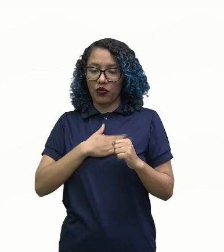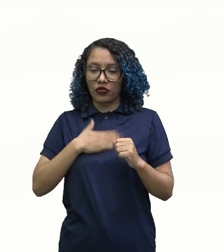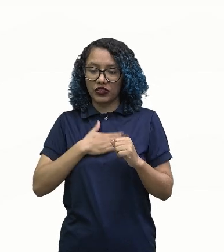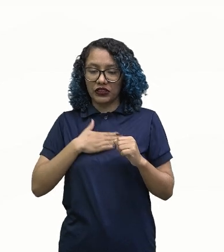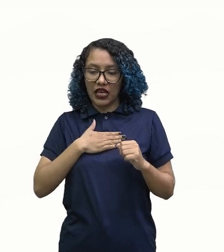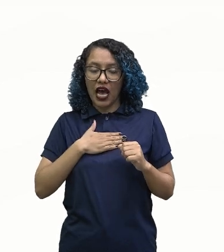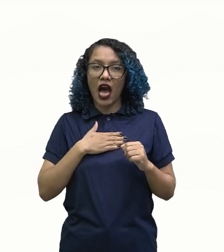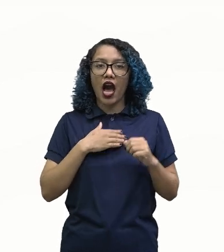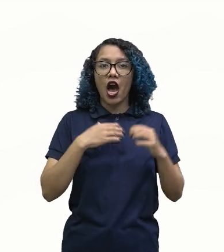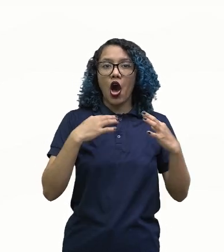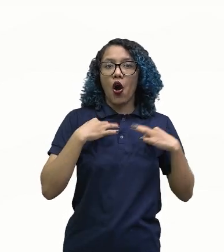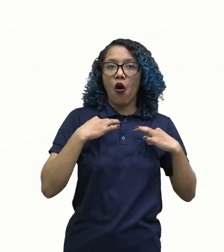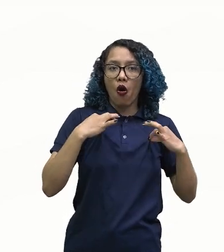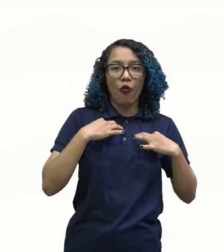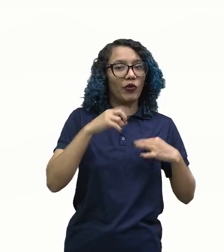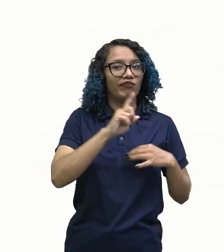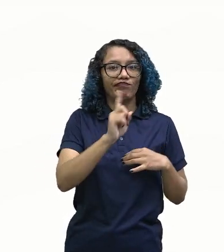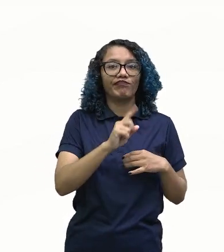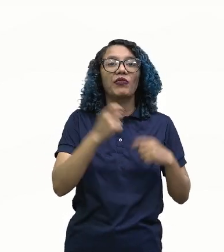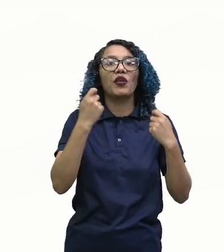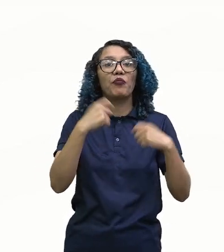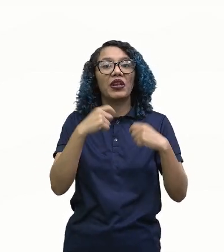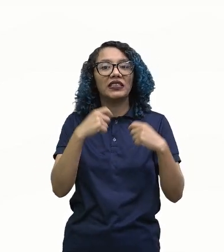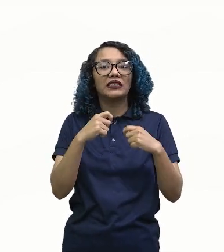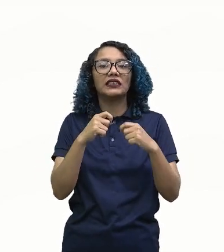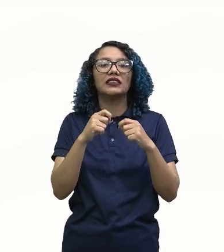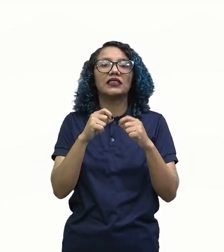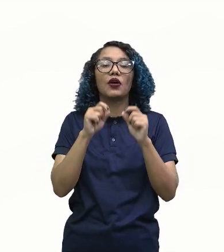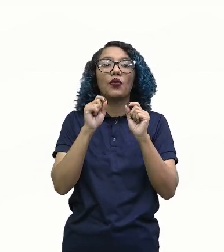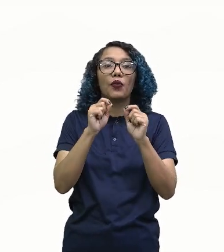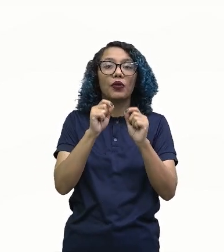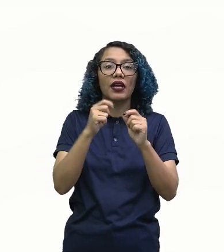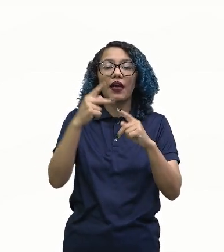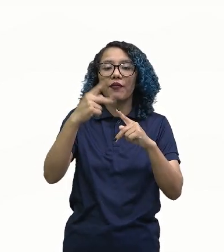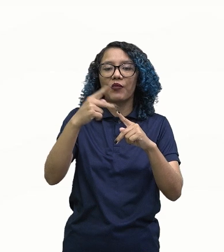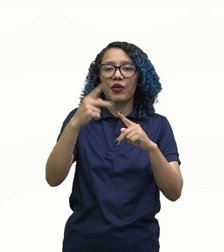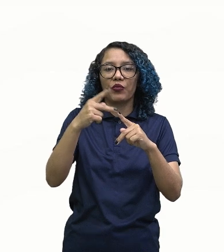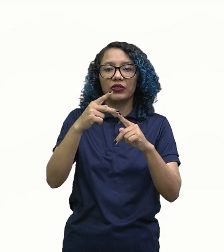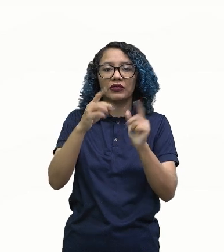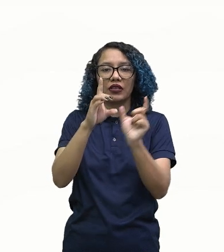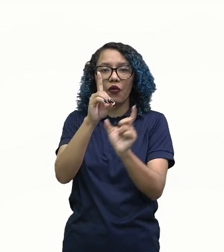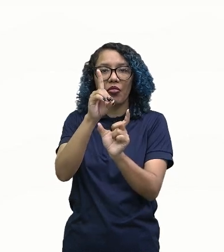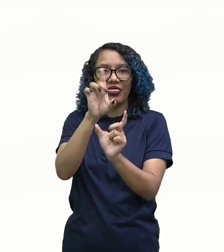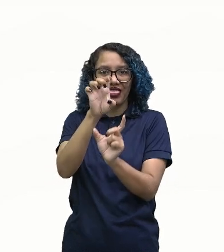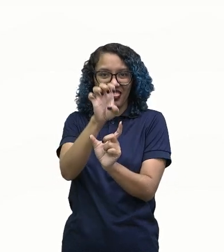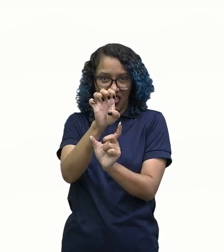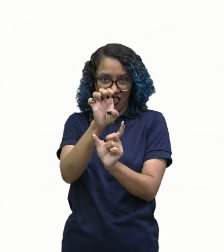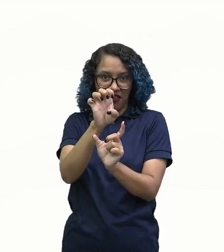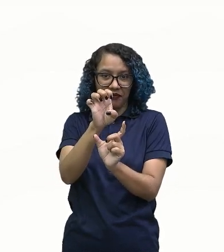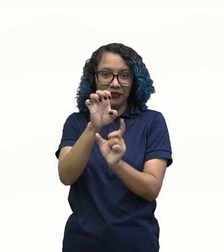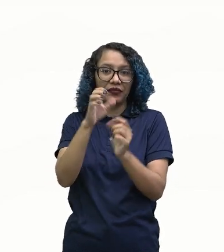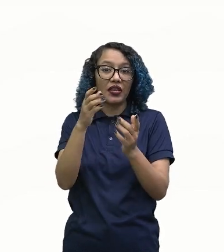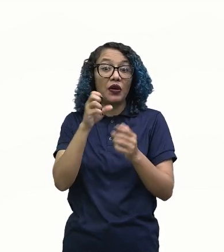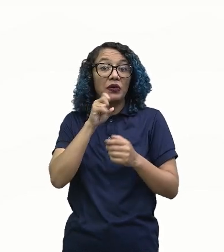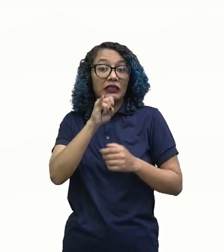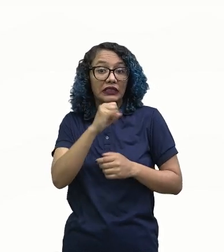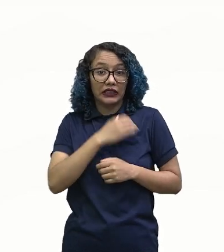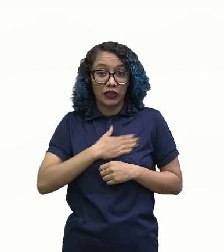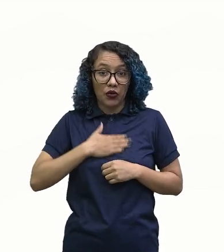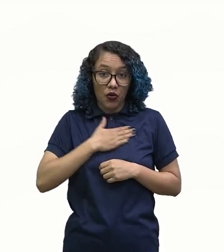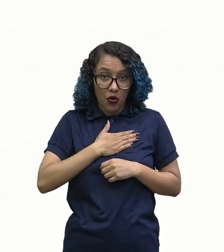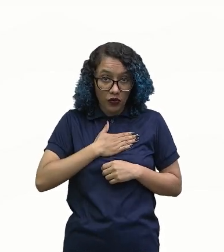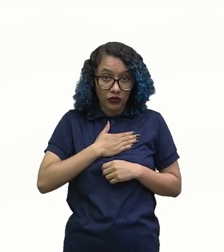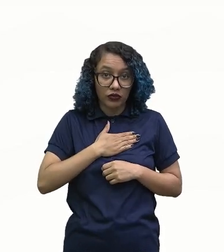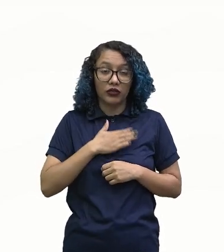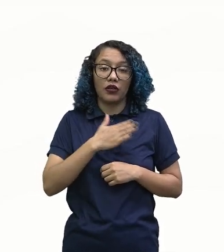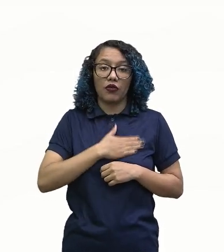as roupas. Existe um elemento aí que atrapalha, que é a preposição. Então, quem gosta, gosta